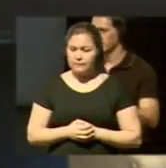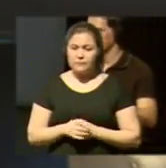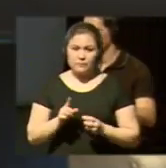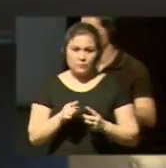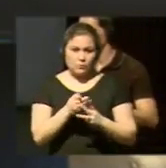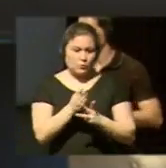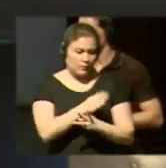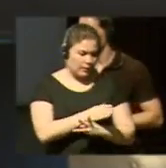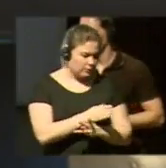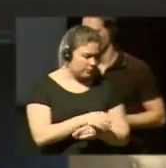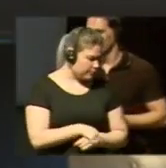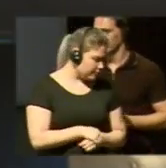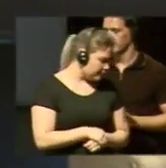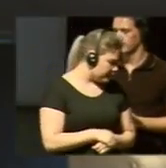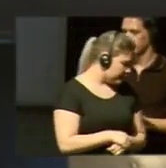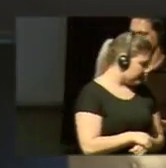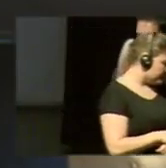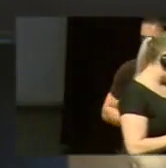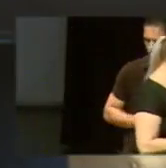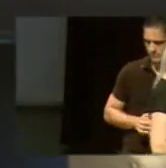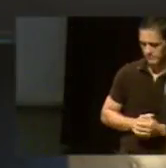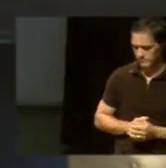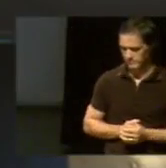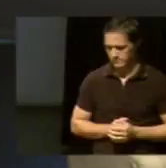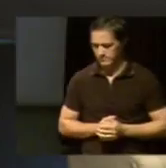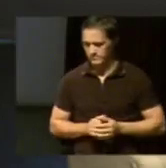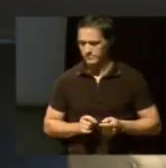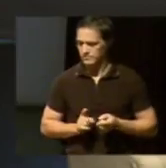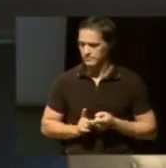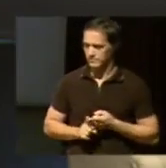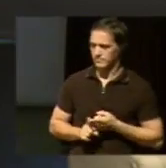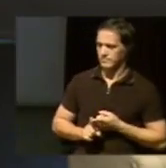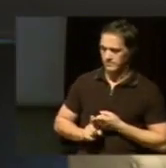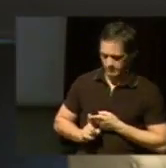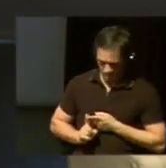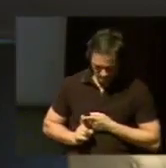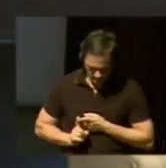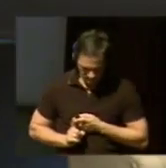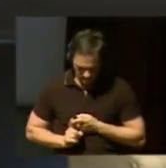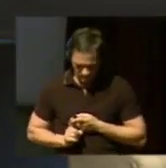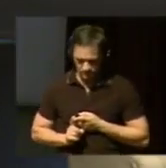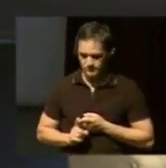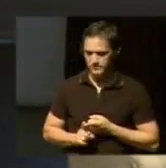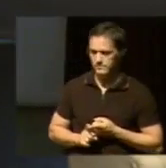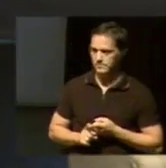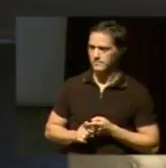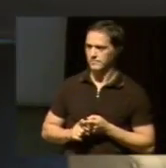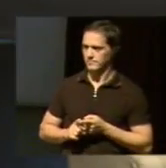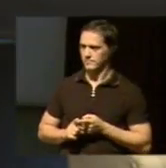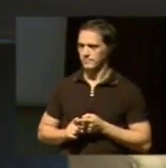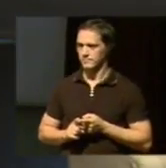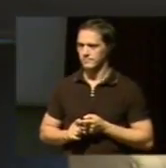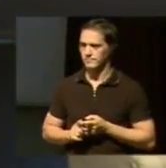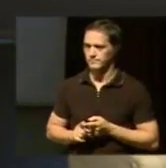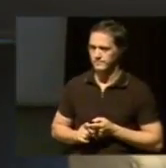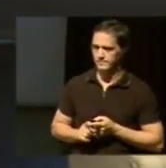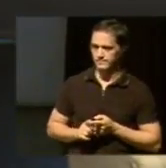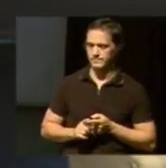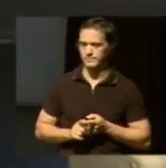Por um lado, uma iniciativa que já tem alguns anos e foi promovida pelo Ministério